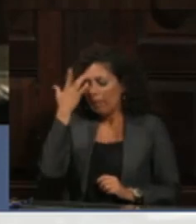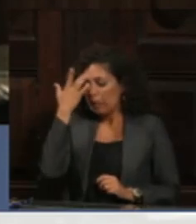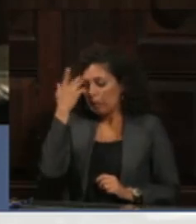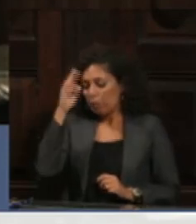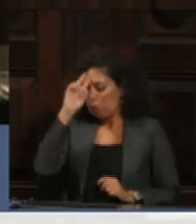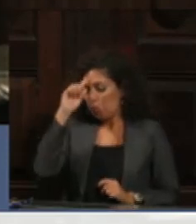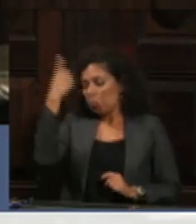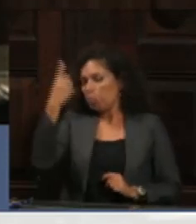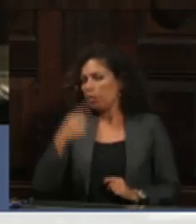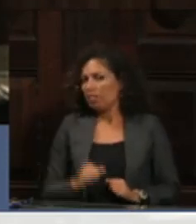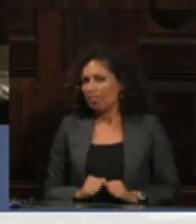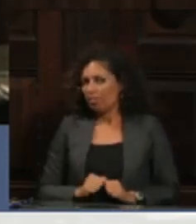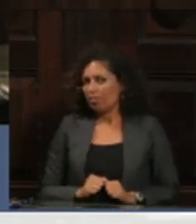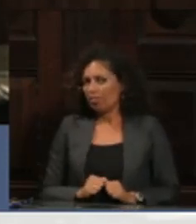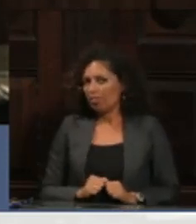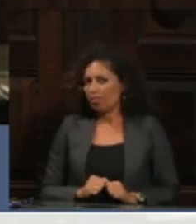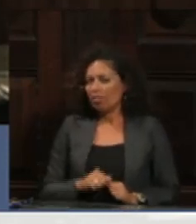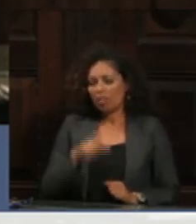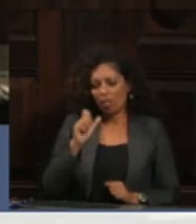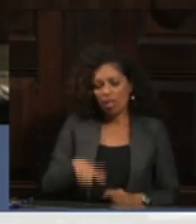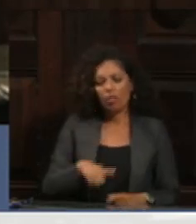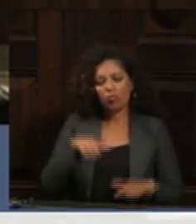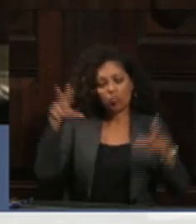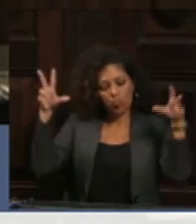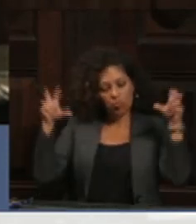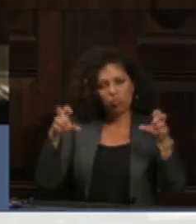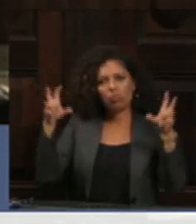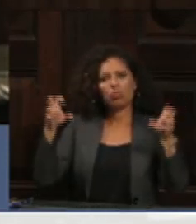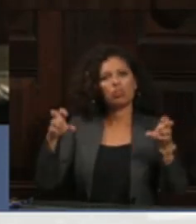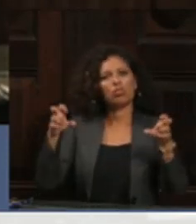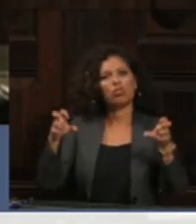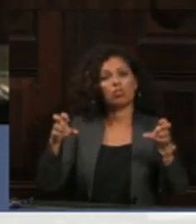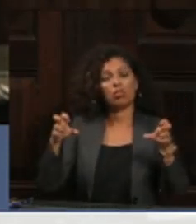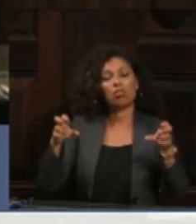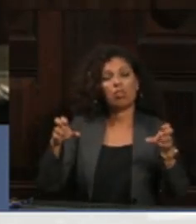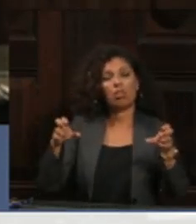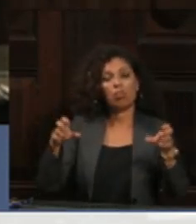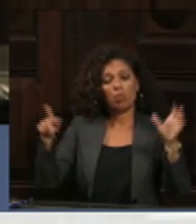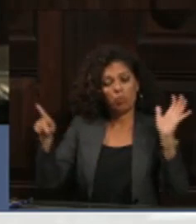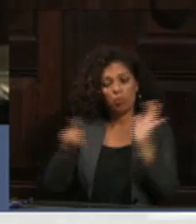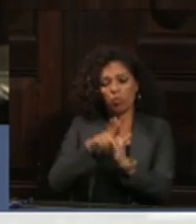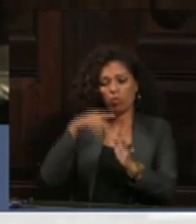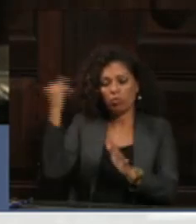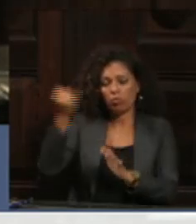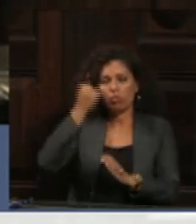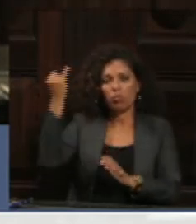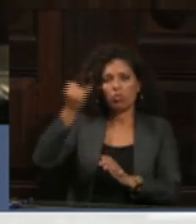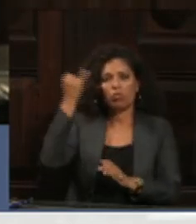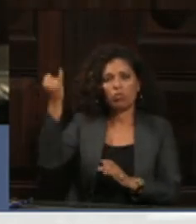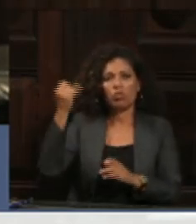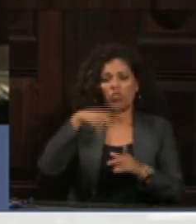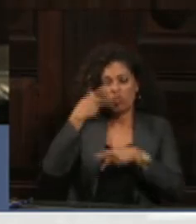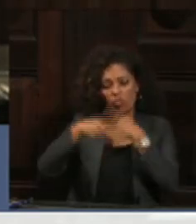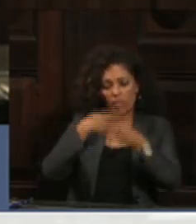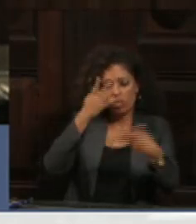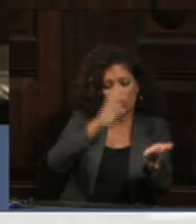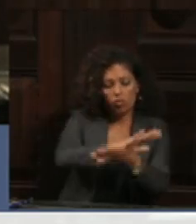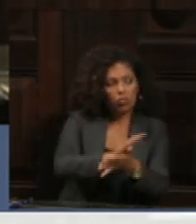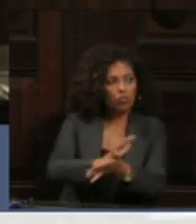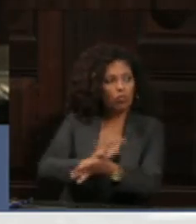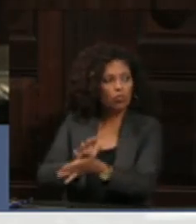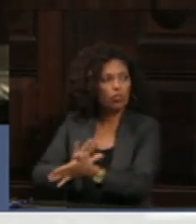ideologias. Esse é um sistema genocida, estruturado no racismo,